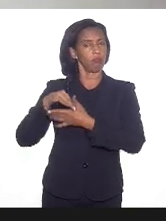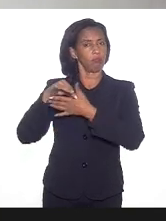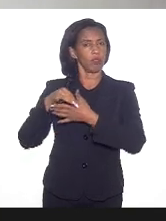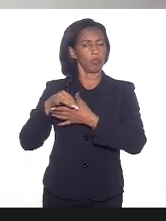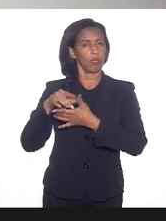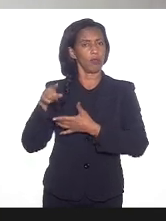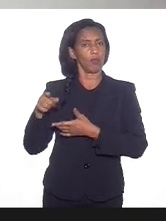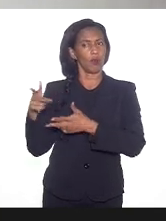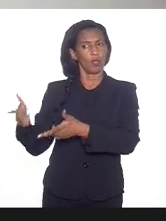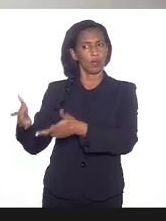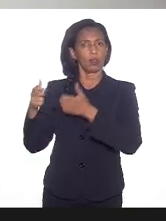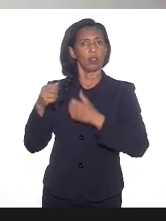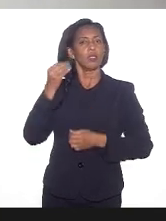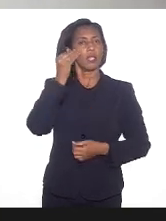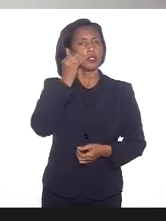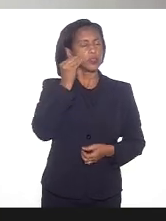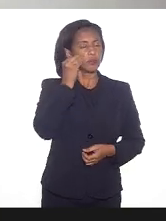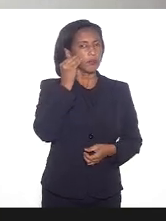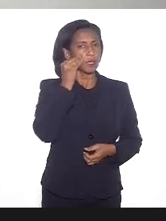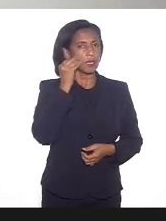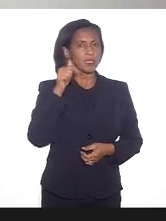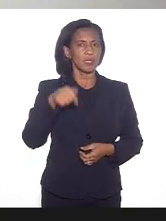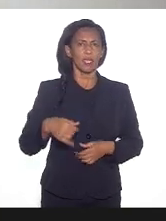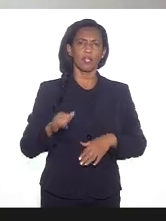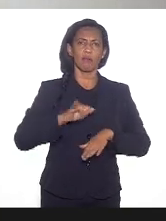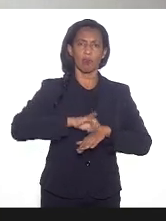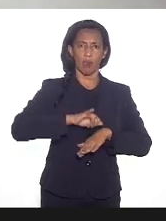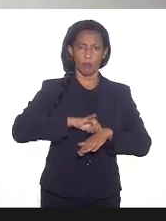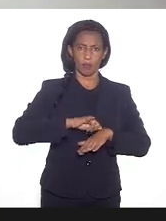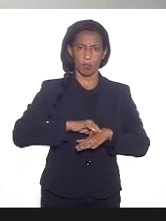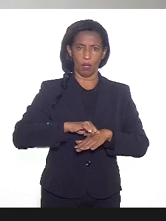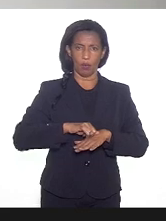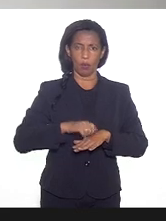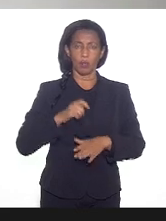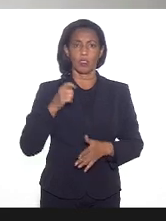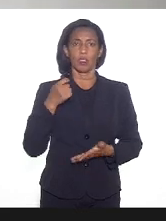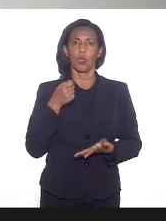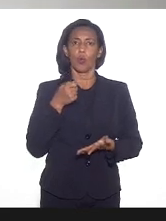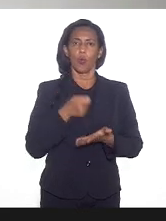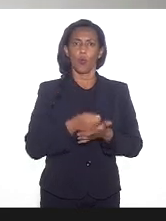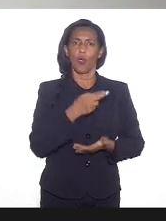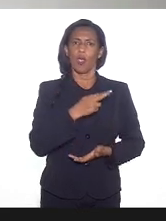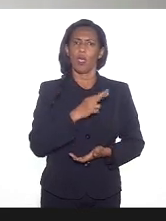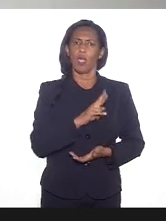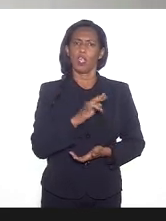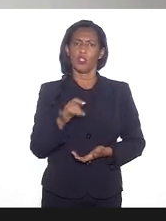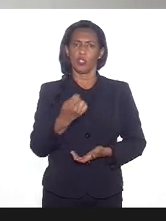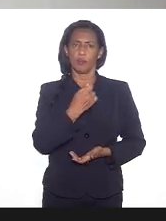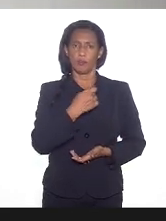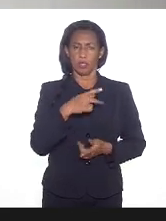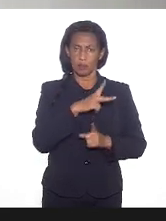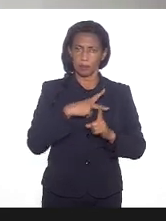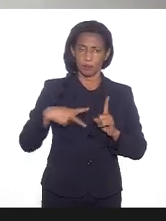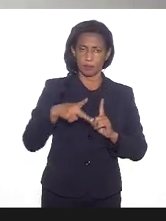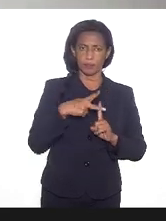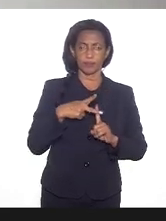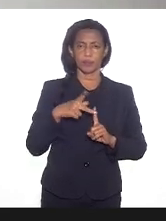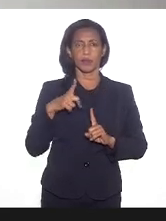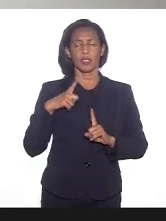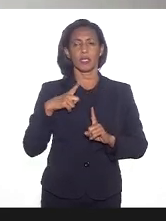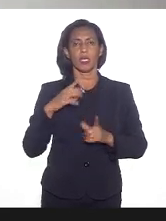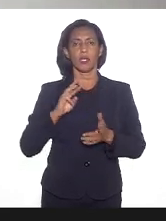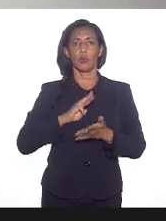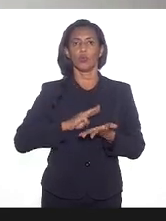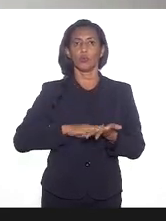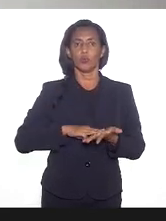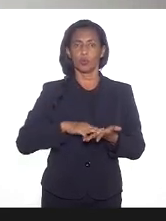foi extraído da experiência daqui da capital, em que o regime da Previdência tem, assim, né, um dos seus membros eleito